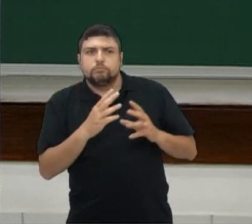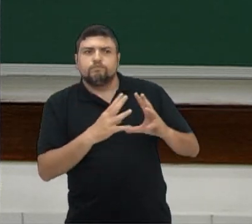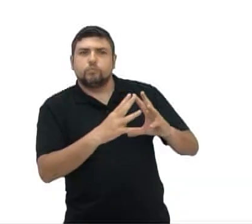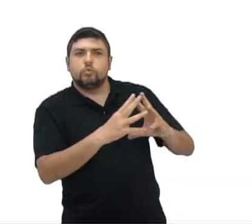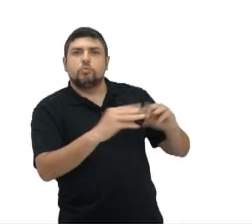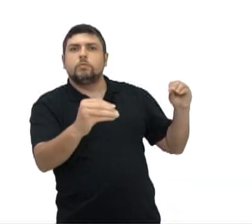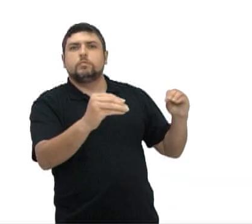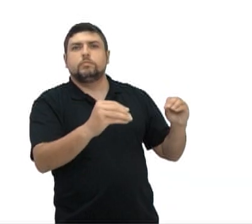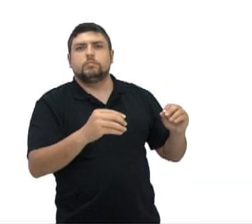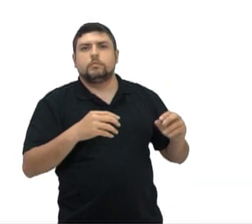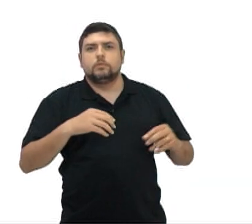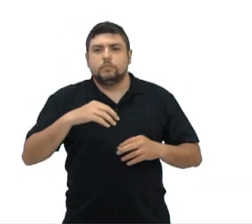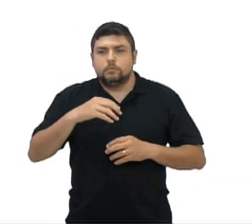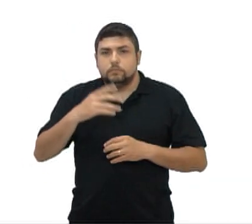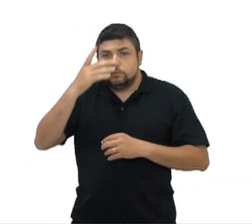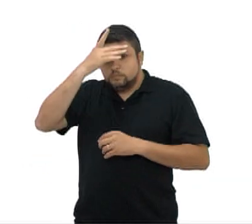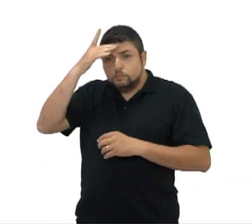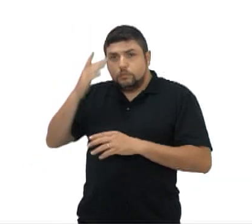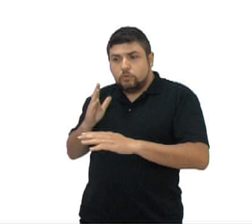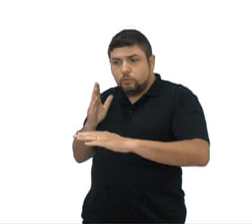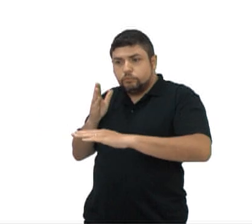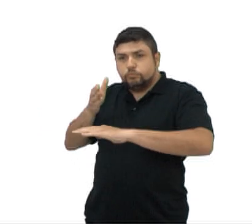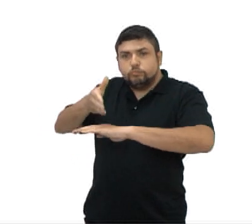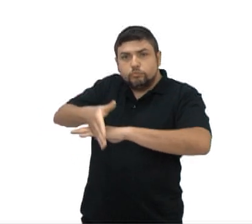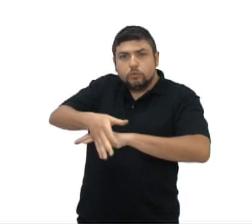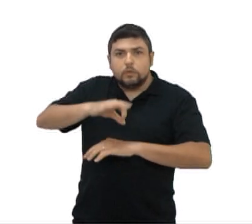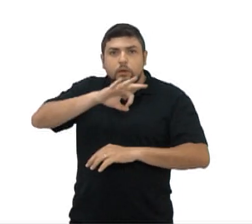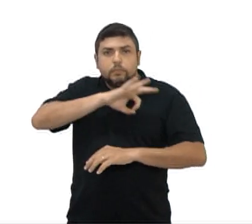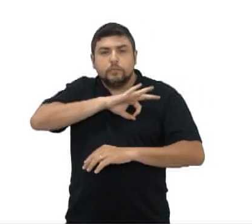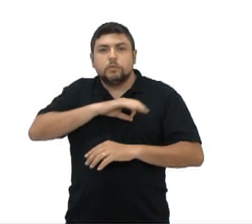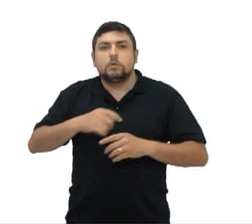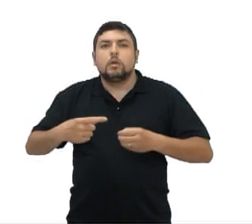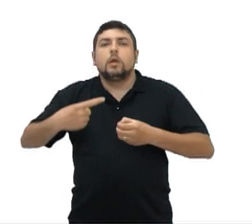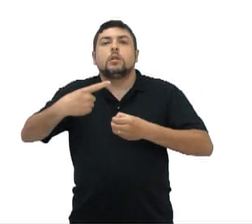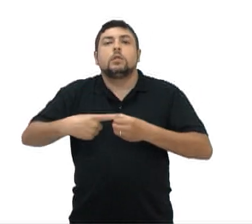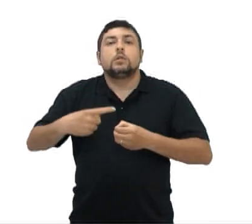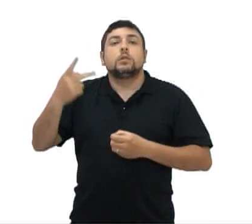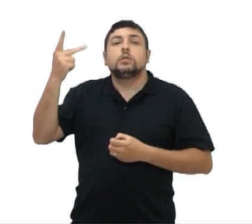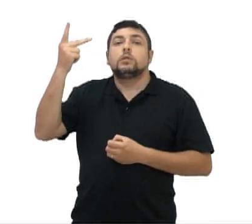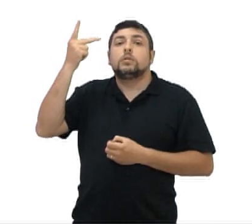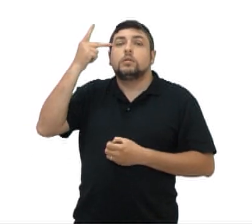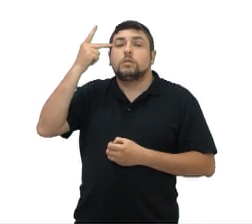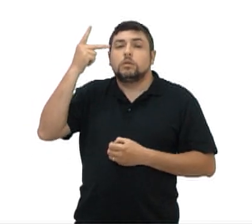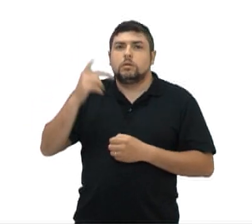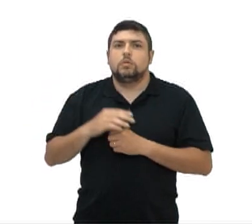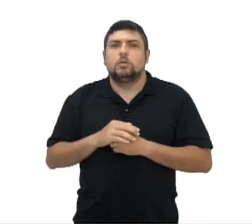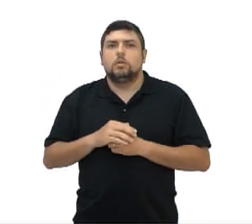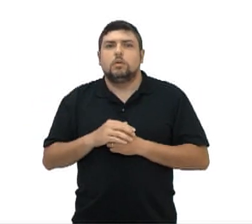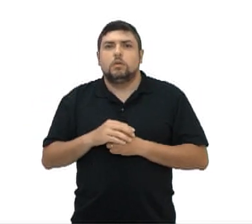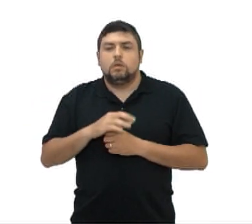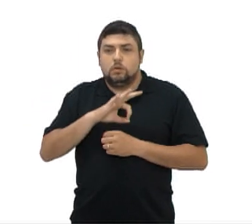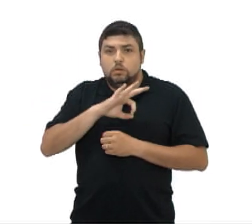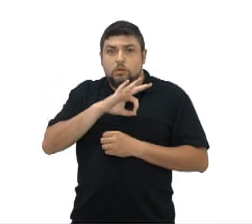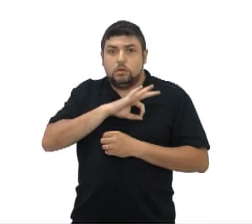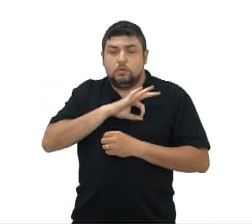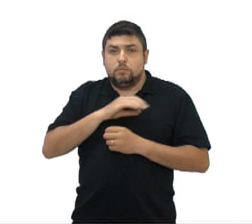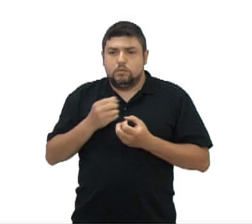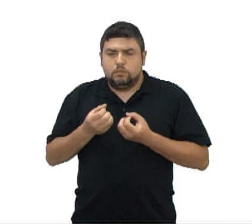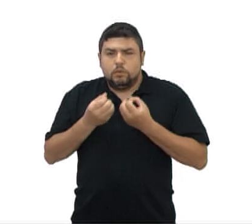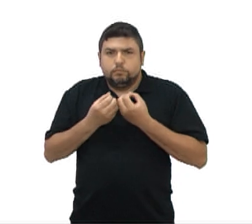desaparecido, né, então aqui essa pessoa desapareceu na cidade de São Paulo, né, e ali já no